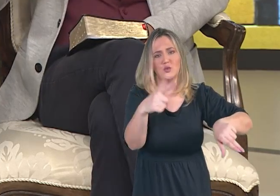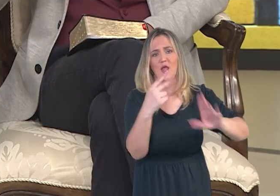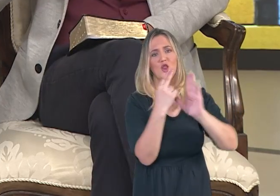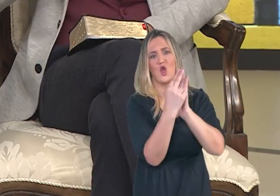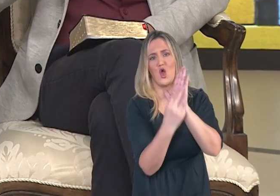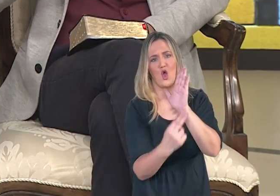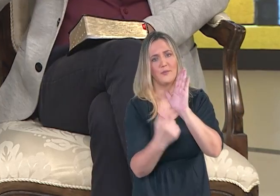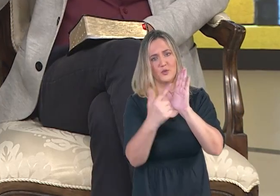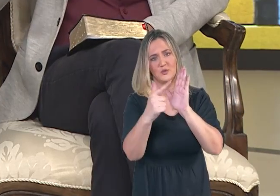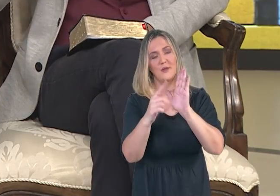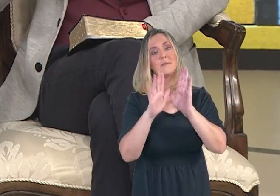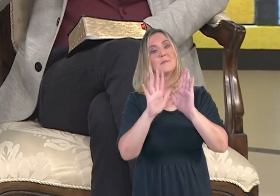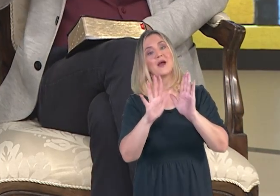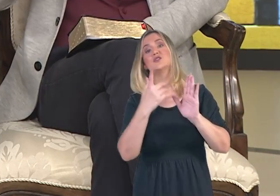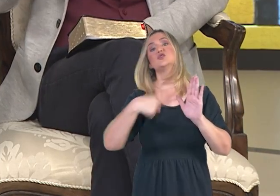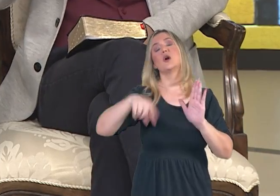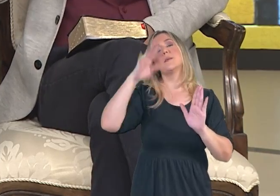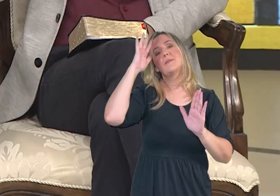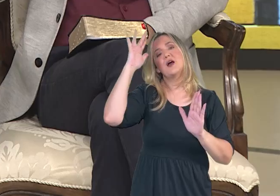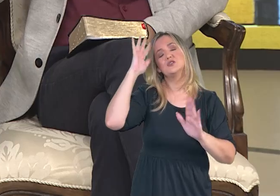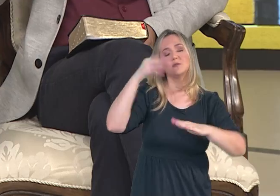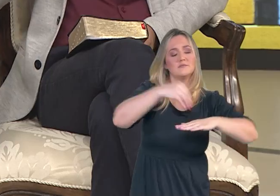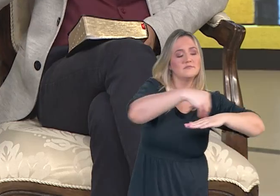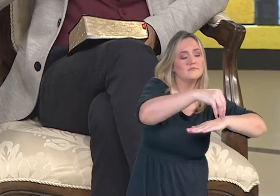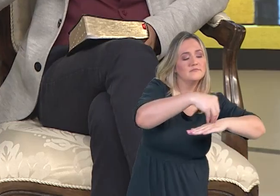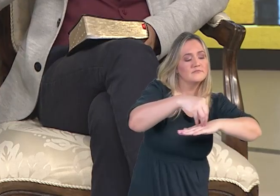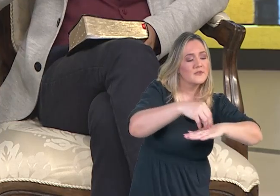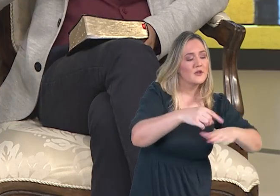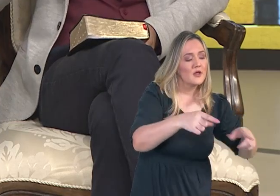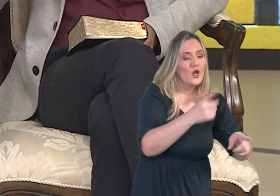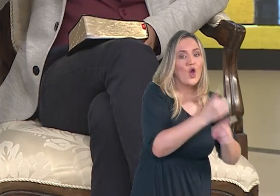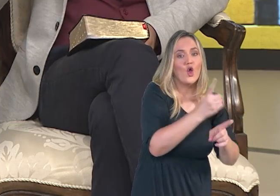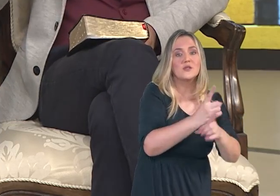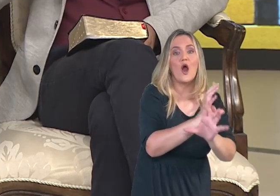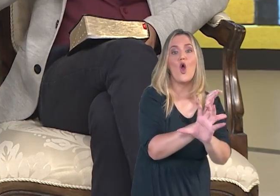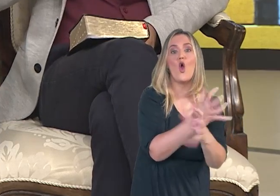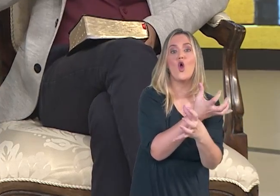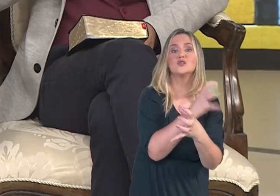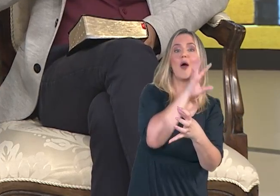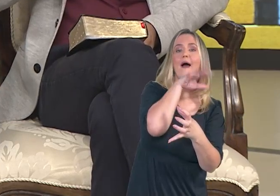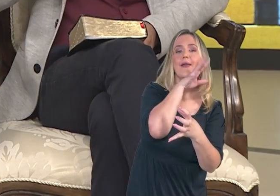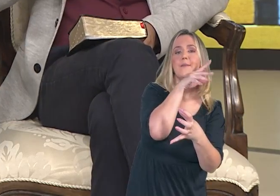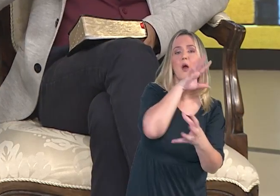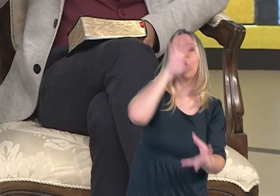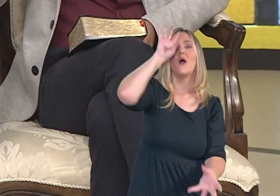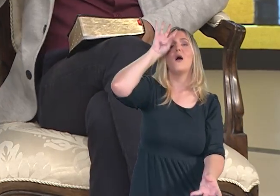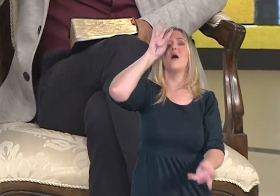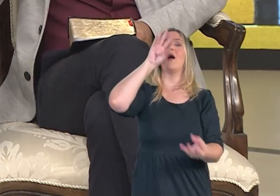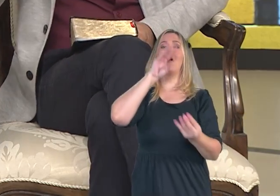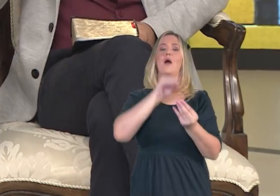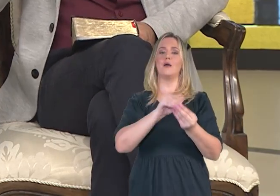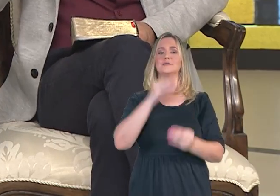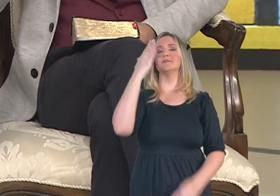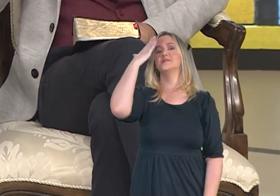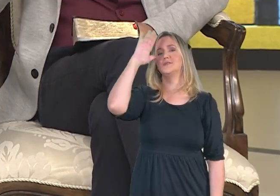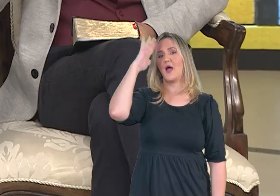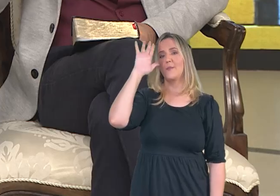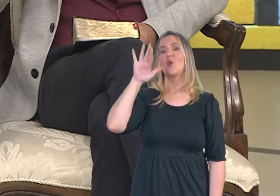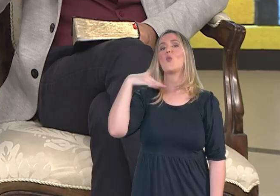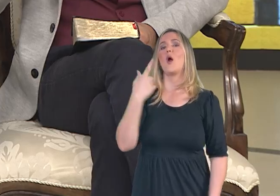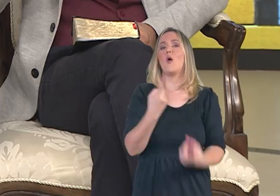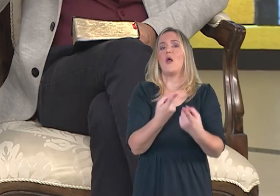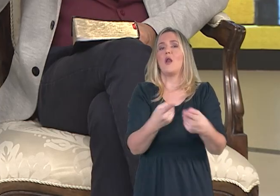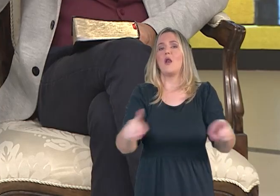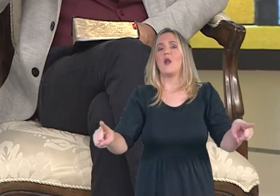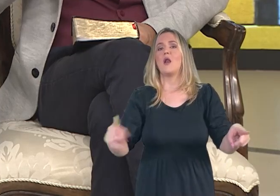exemplo, podem, porém, nos revelar um pouco da culinária deles. Não tudo, mas pelo menos uma parte. Olha, no Egito, por exemplo, para você